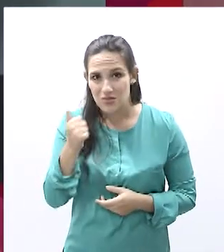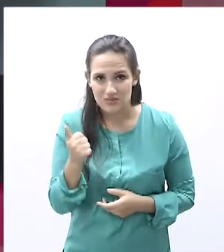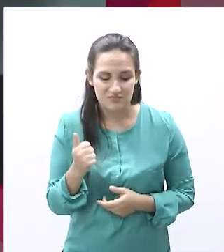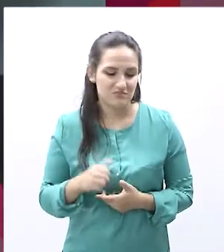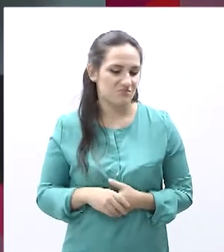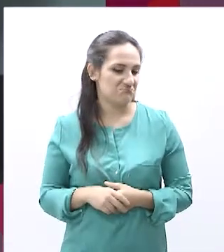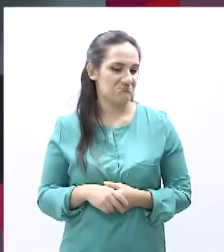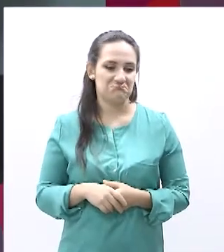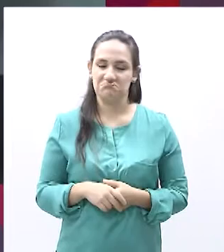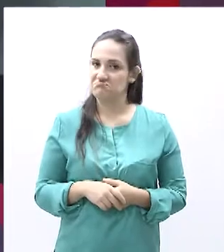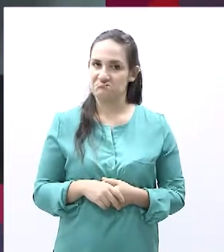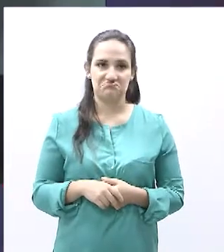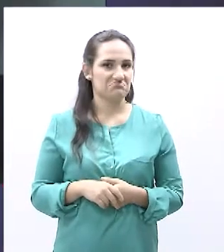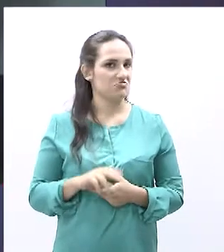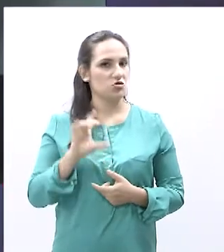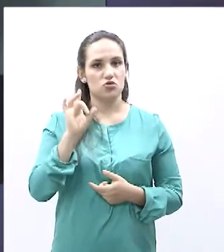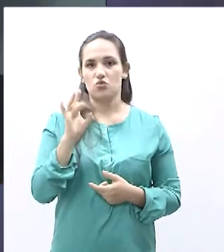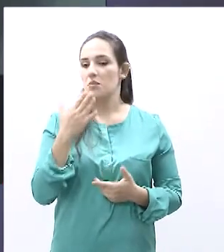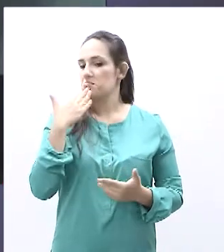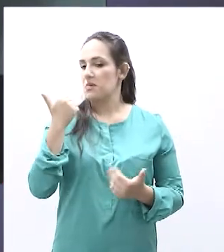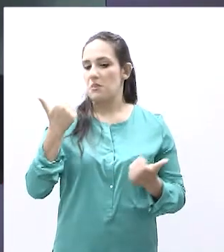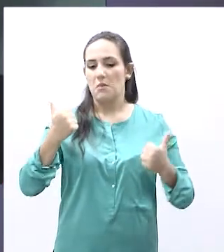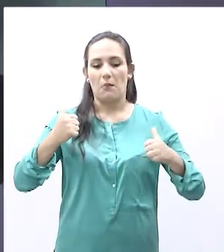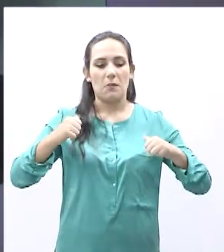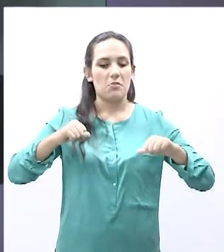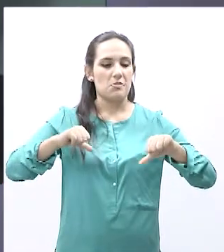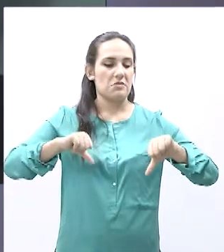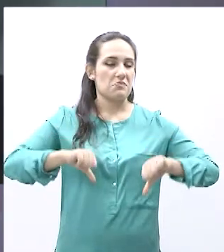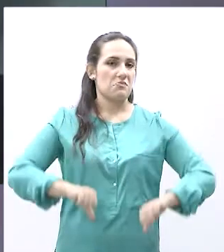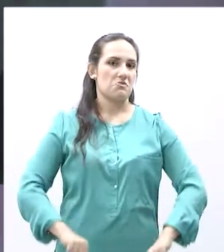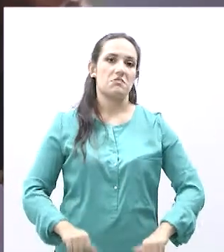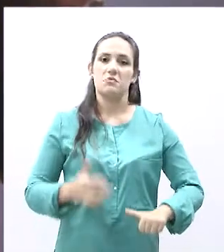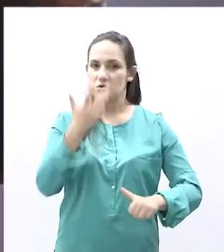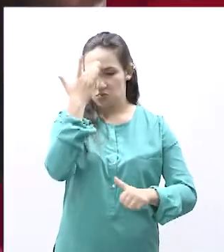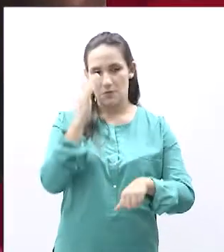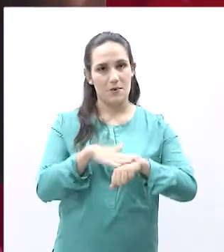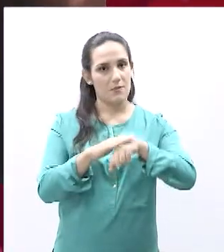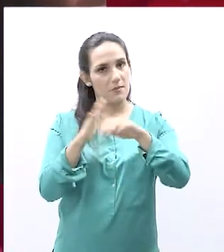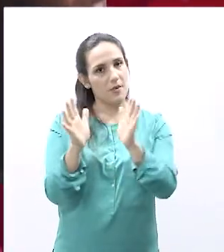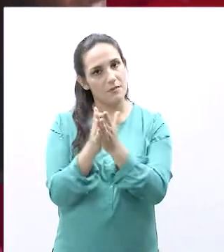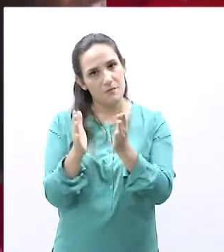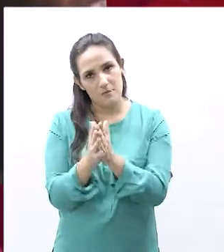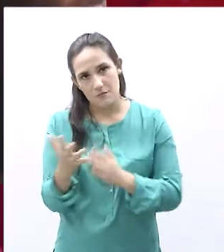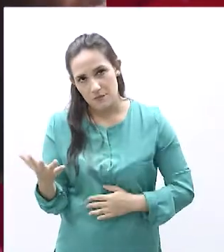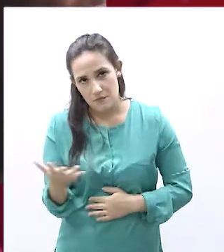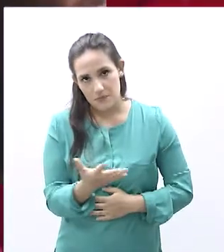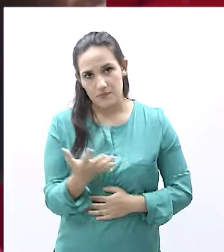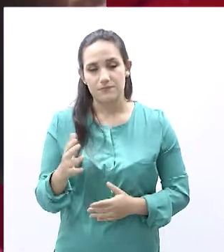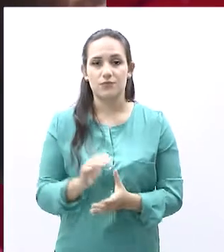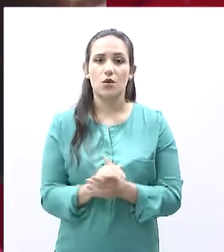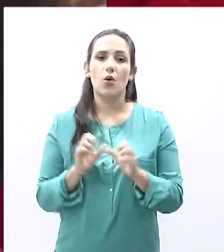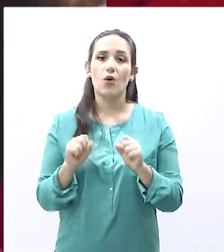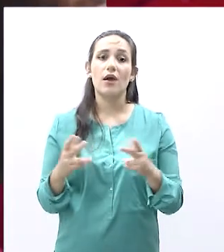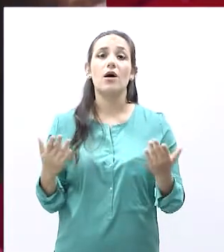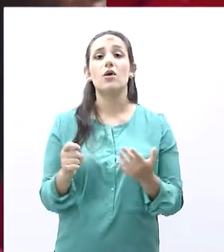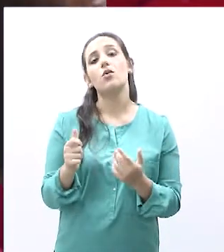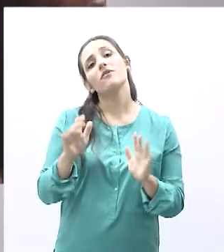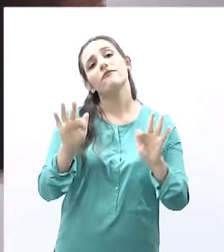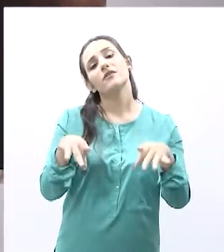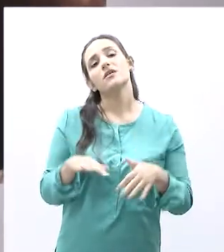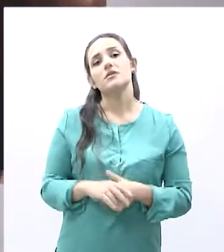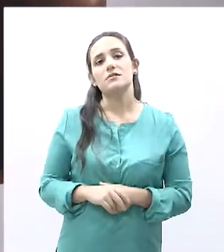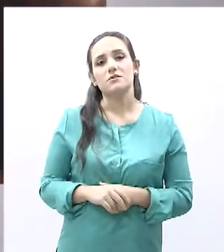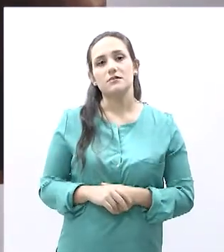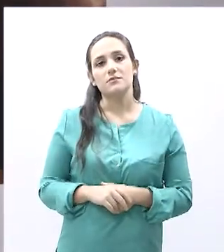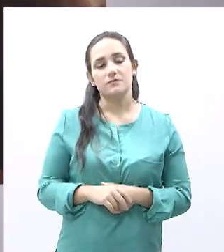melhorias por conta disso, nós vamos ter só a piora e o empobrecimento das pessoas. E para a gente finalizar,